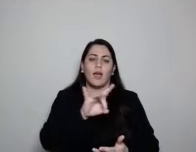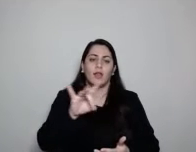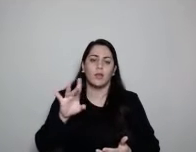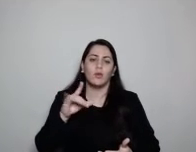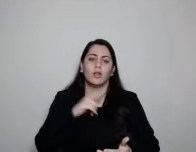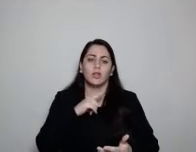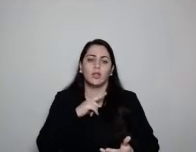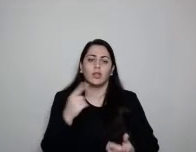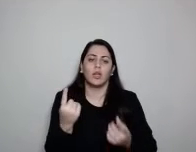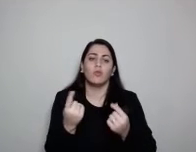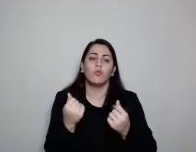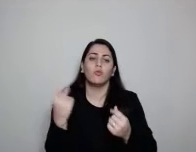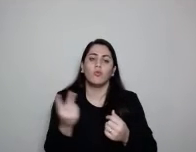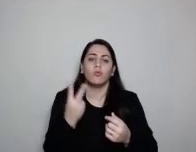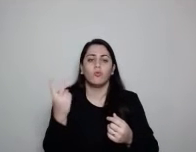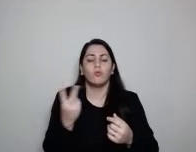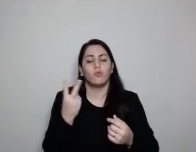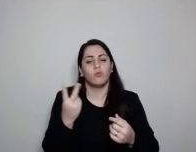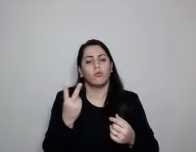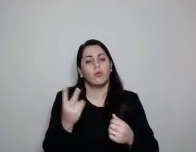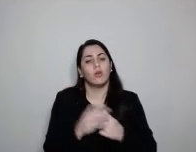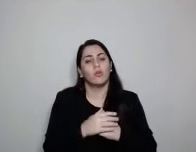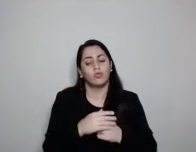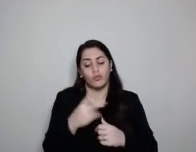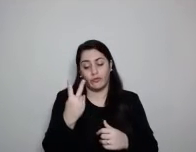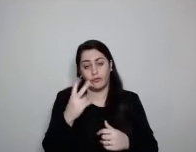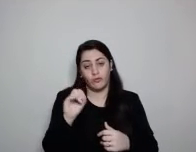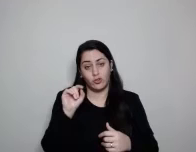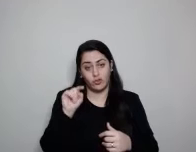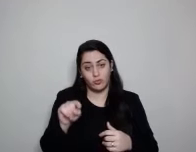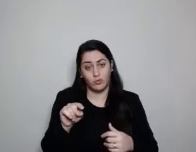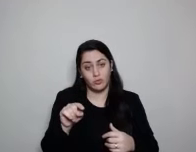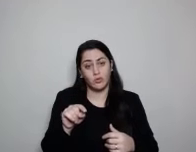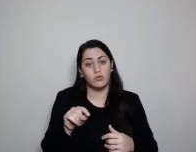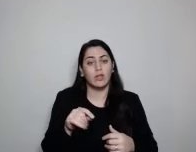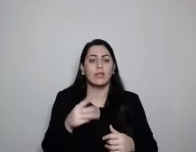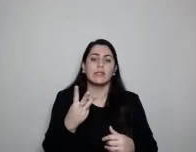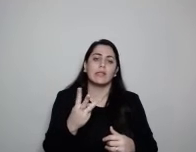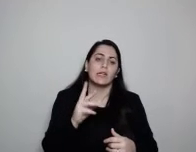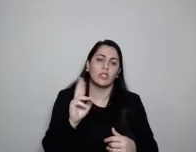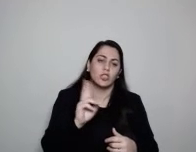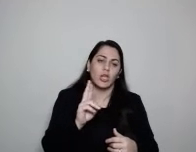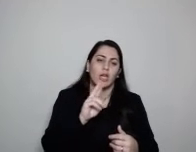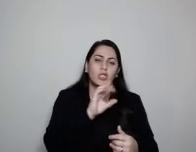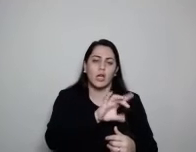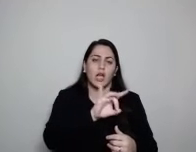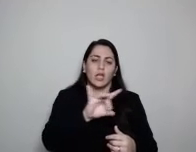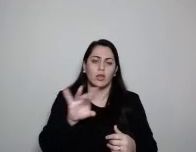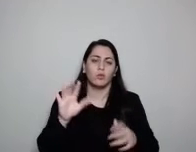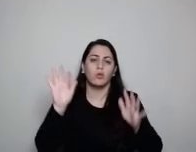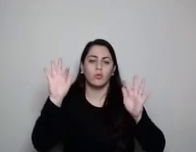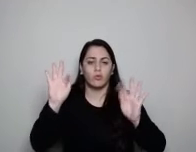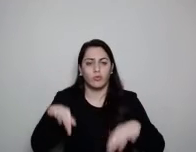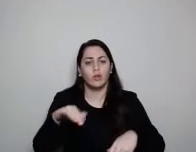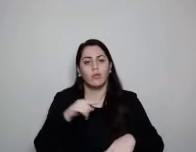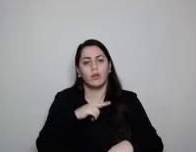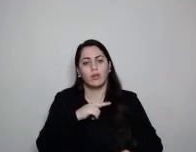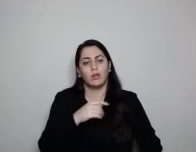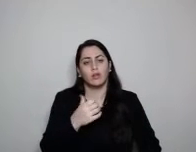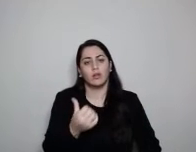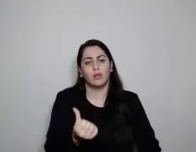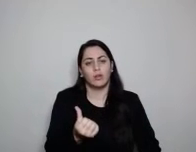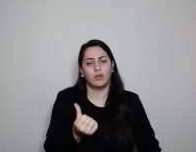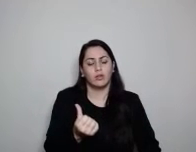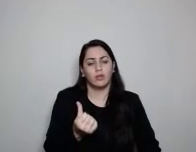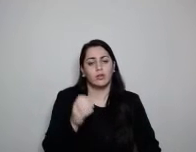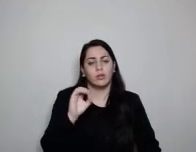em função desses 20 mil. Se o valor foi R$ 3,00 por assinante, ao final de todo mês ele vai receber cerca de 60 mil